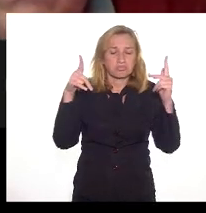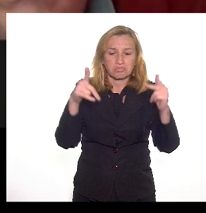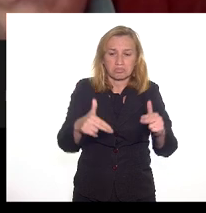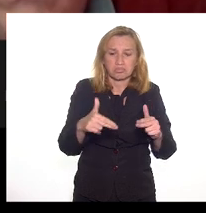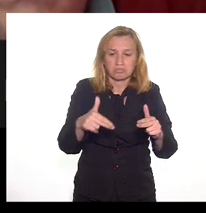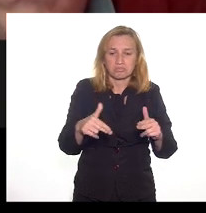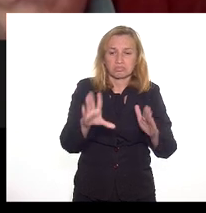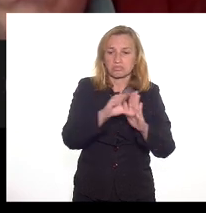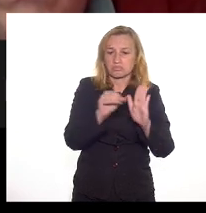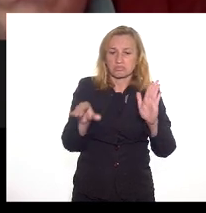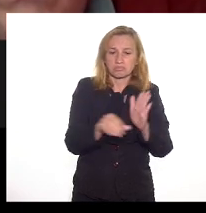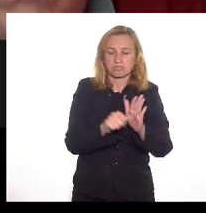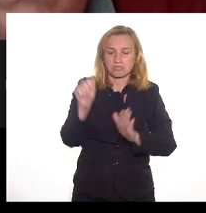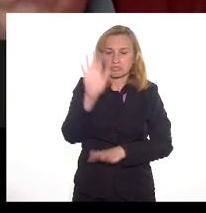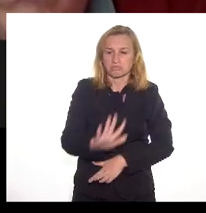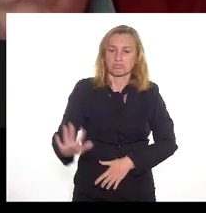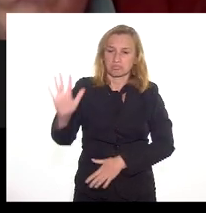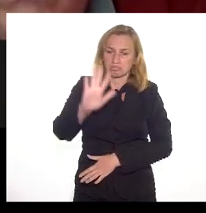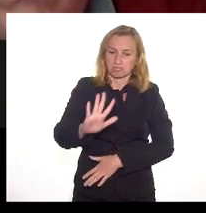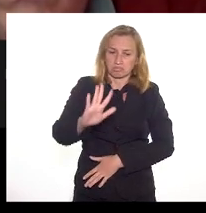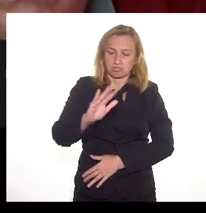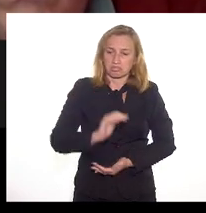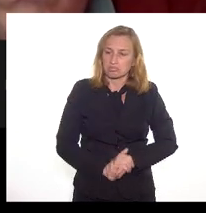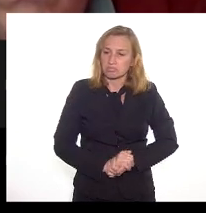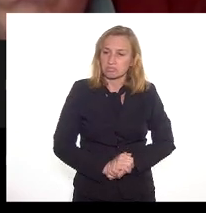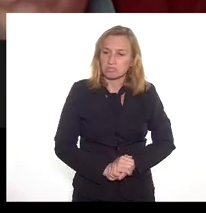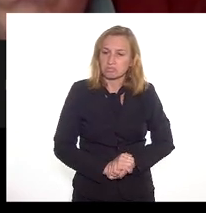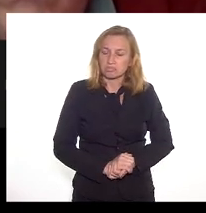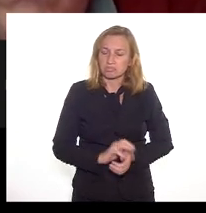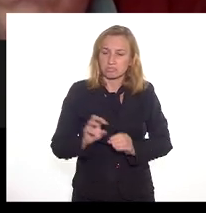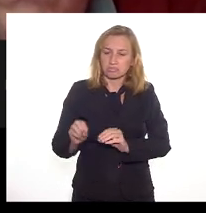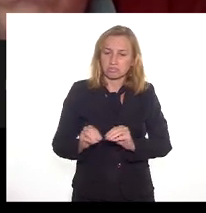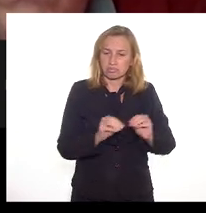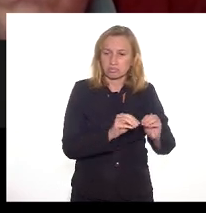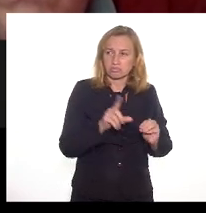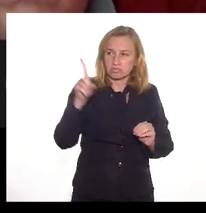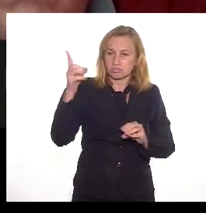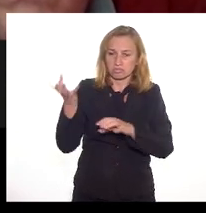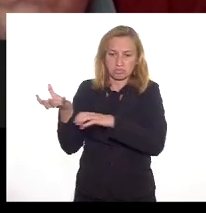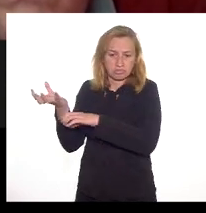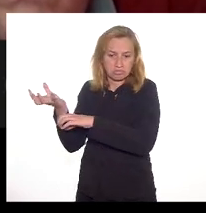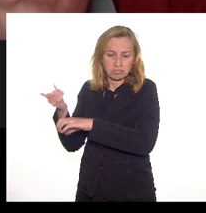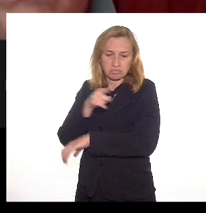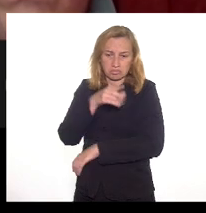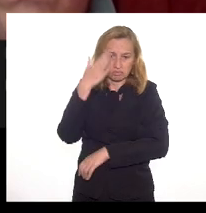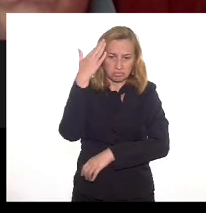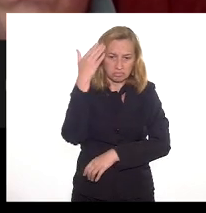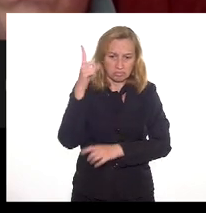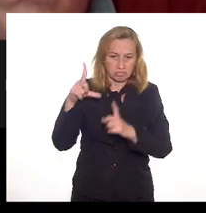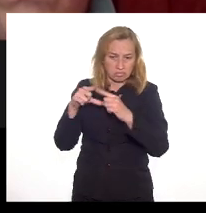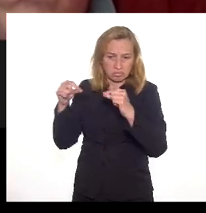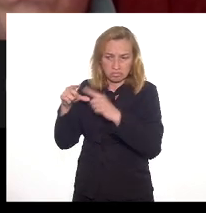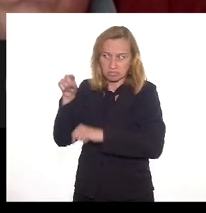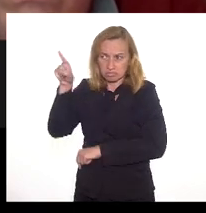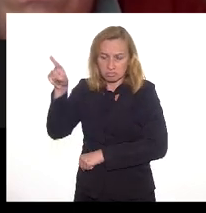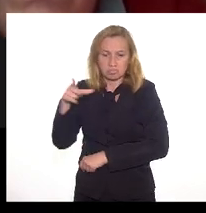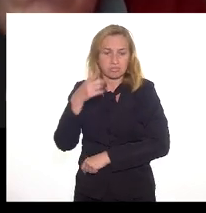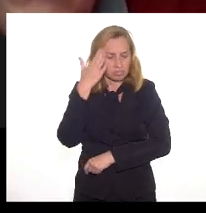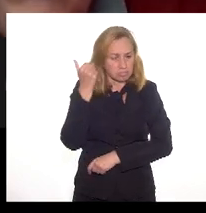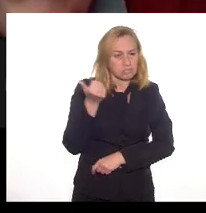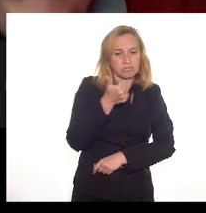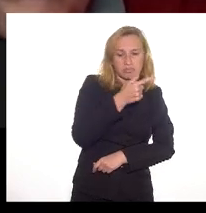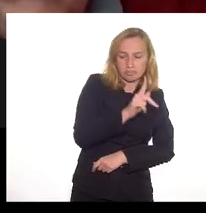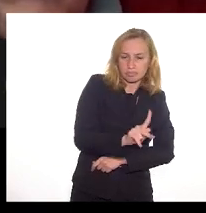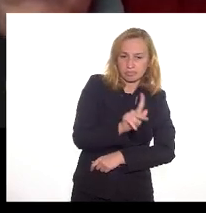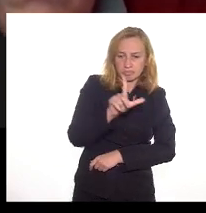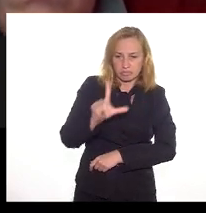mesmo conteúdo nacional quando ele tramita em Brasília. Vocês sabem que o PL